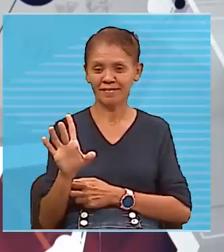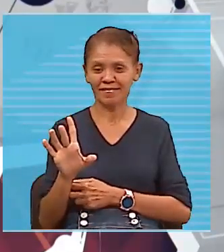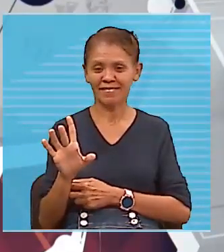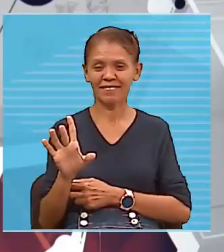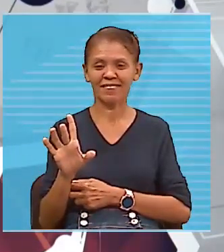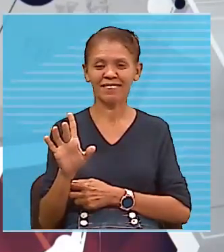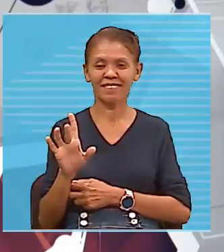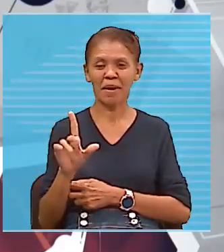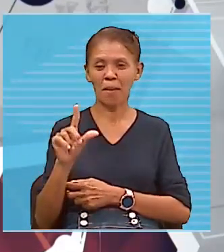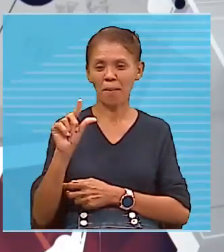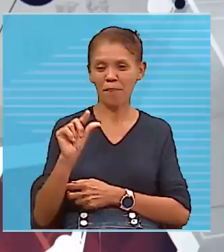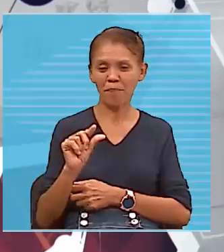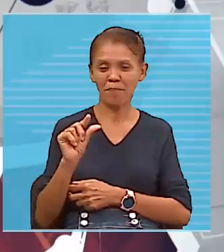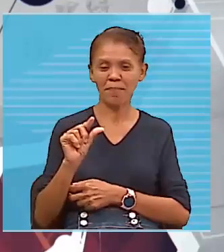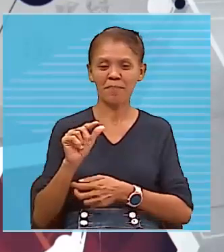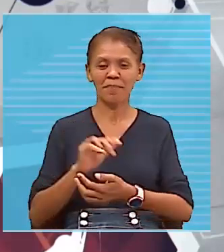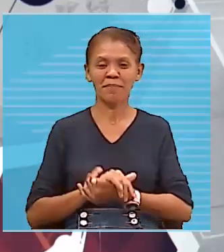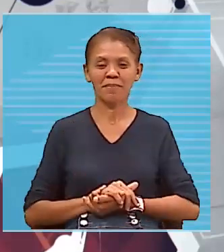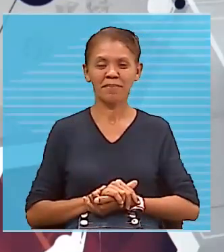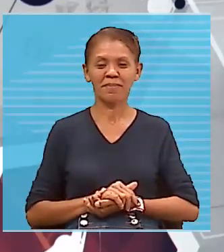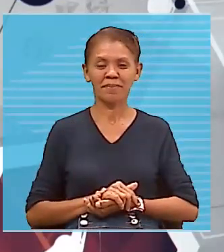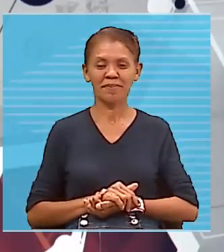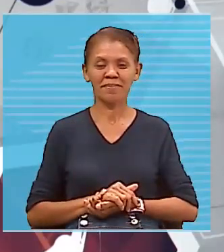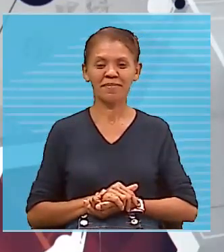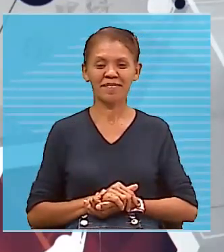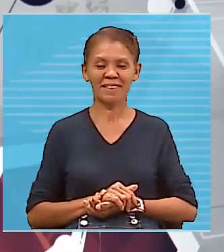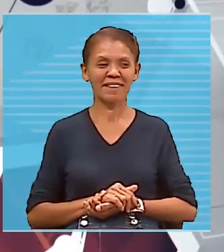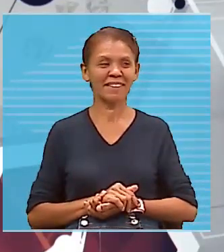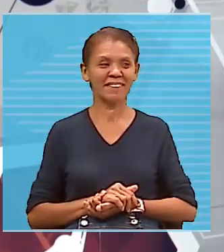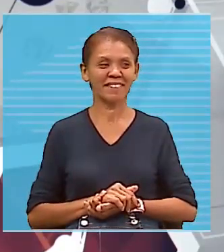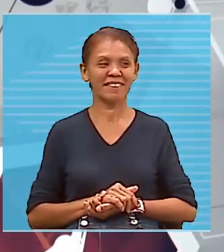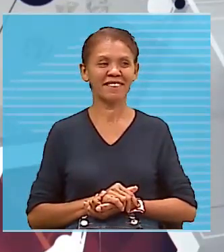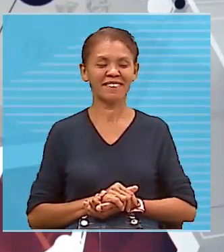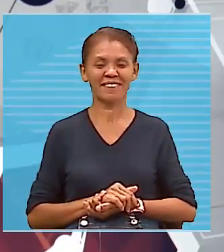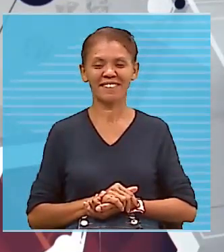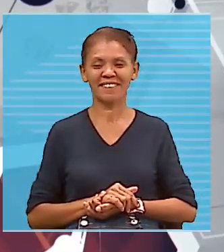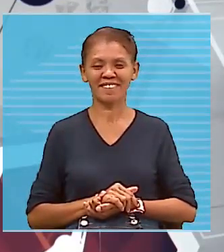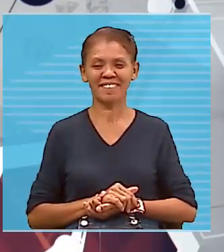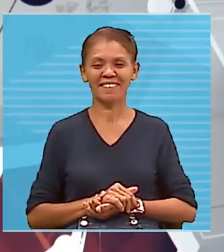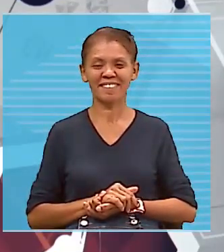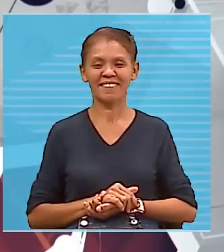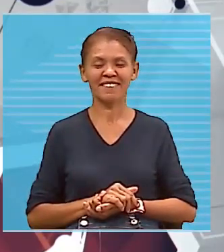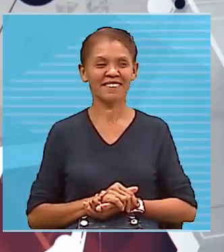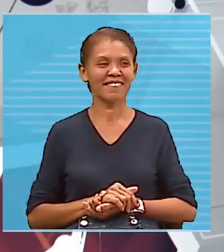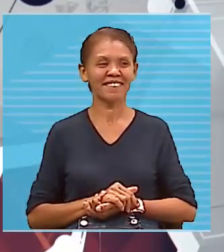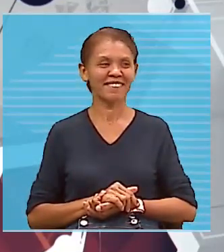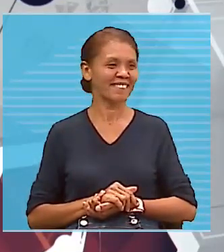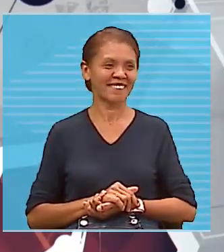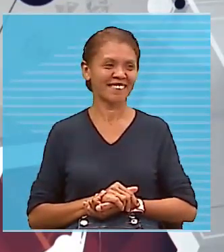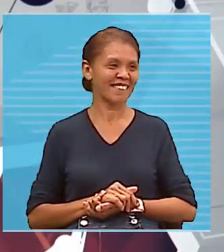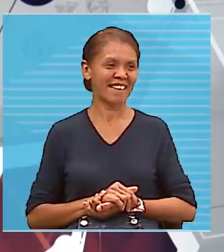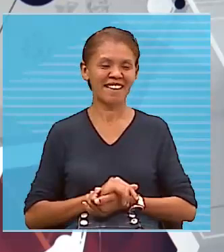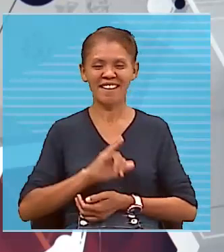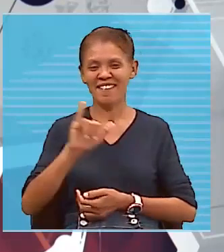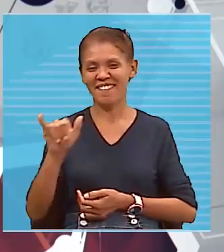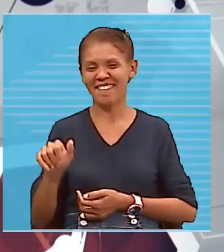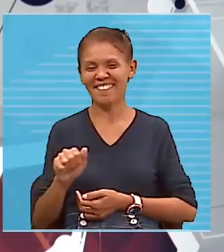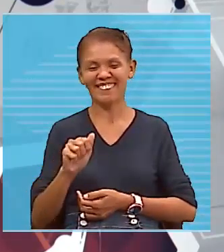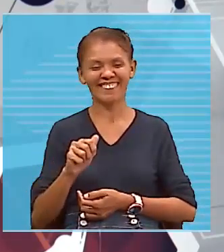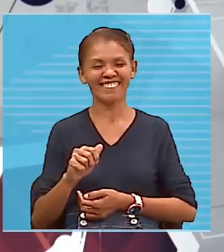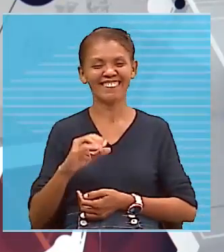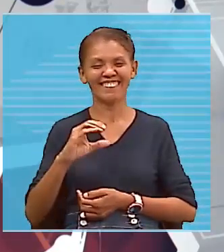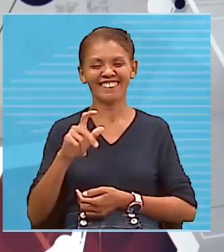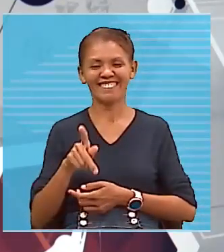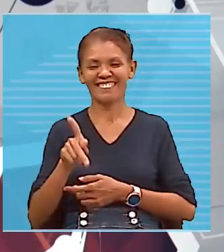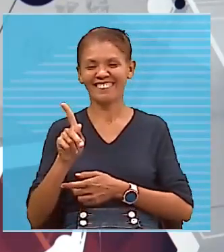grátis nisso. Tu faz isso sim, Jack. Não vem pra cá, pra cima de mim com esse teu papo bem aqui, não. Ah, pois tá. Olha aí, o Jack disse que não faz isso. Gente,